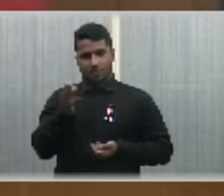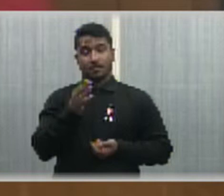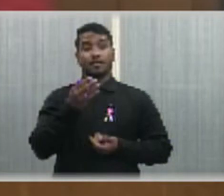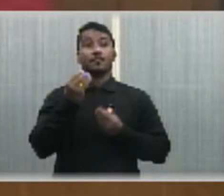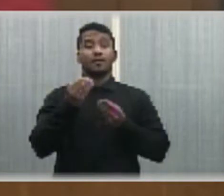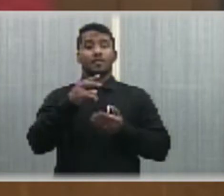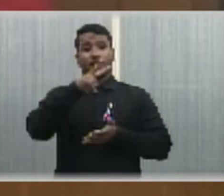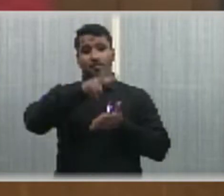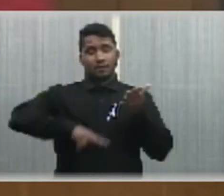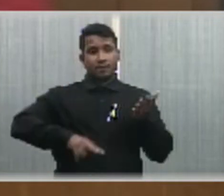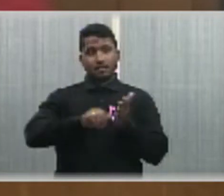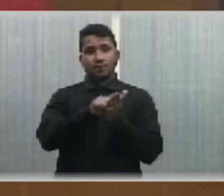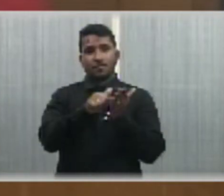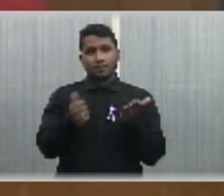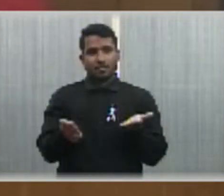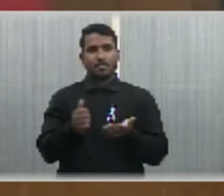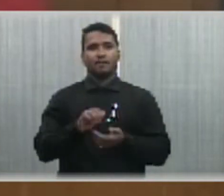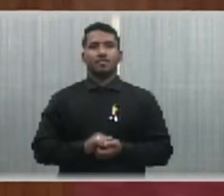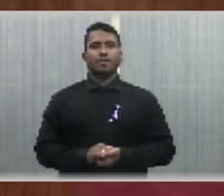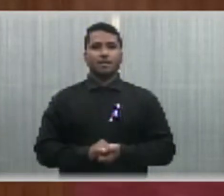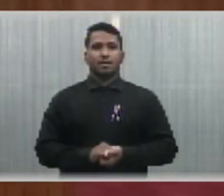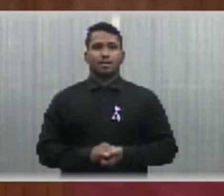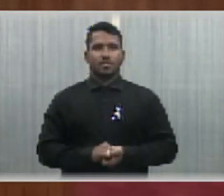a leitura da ata.